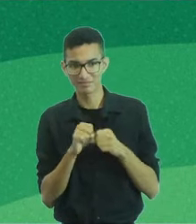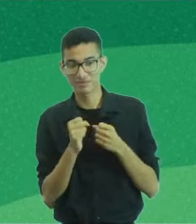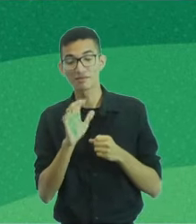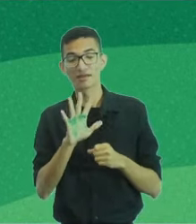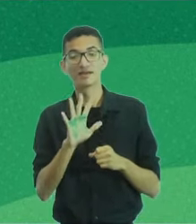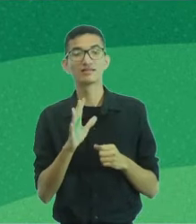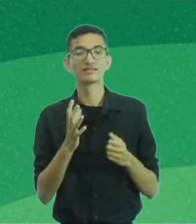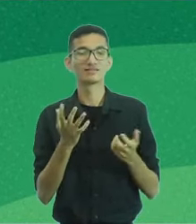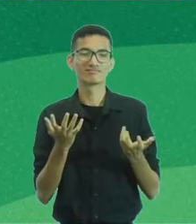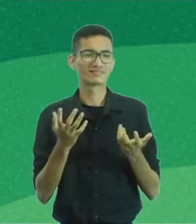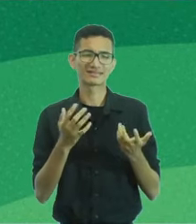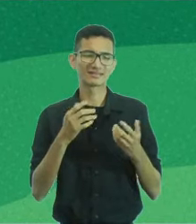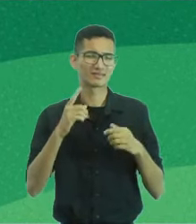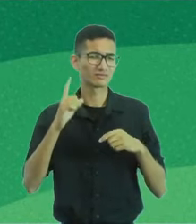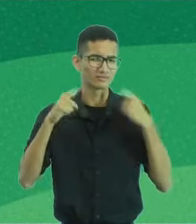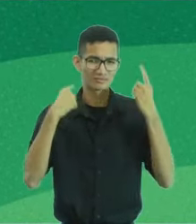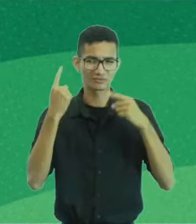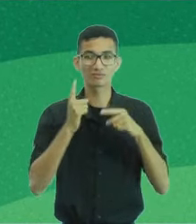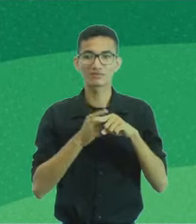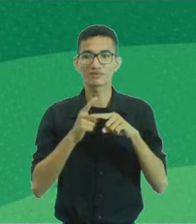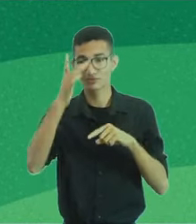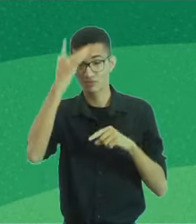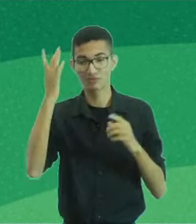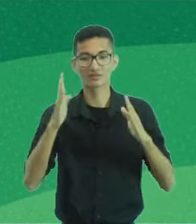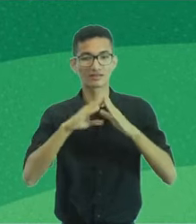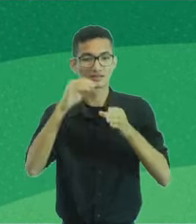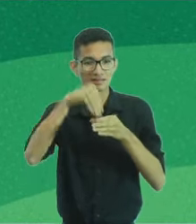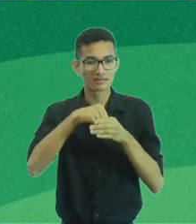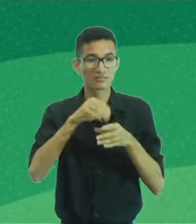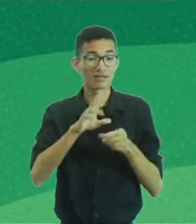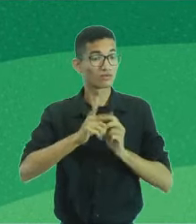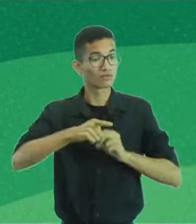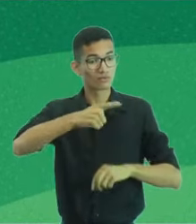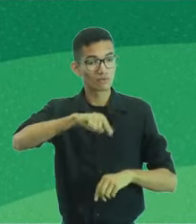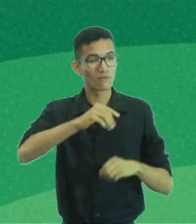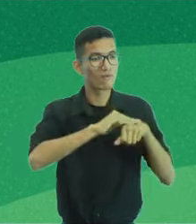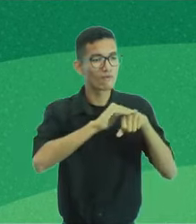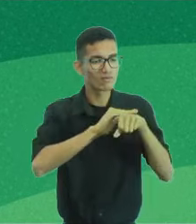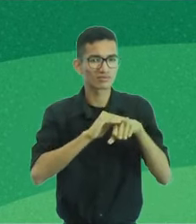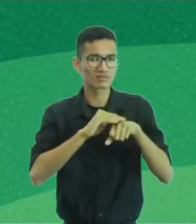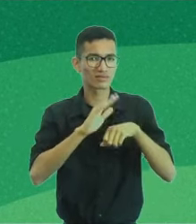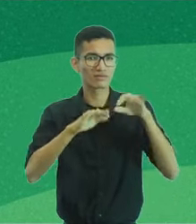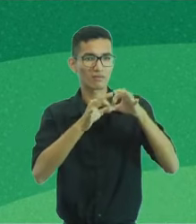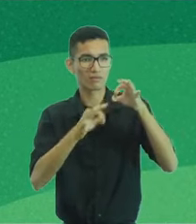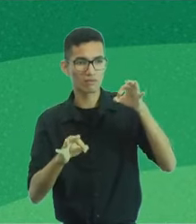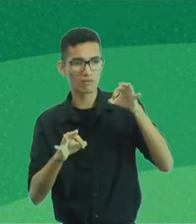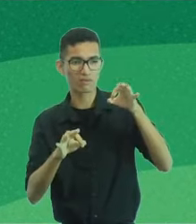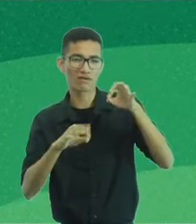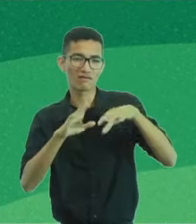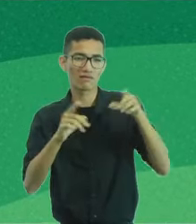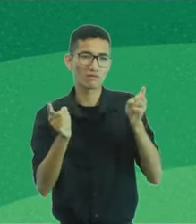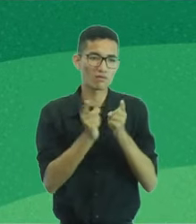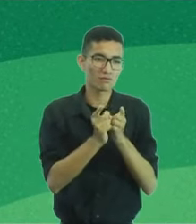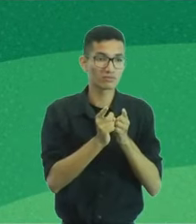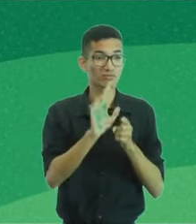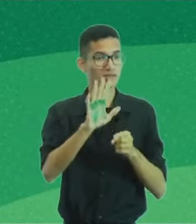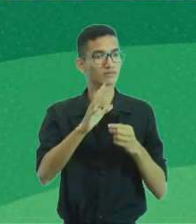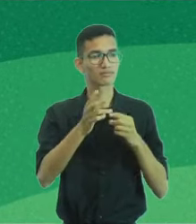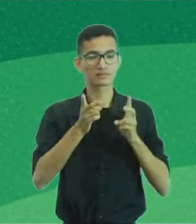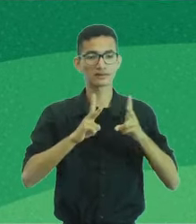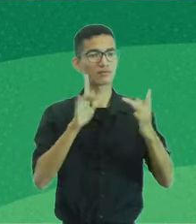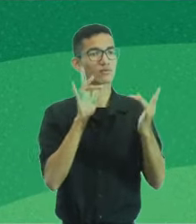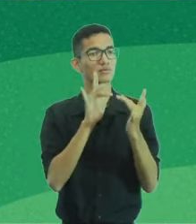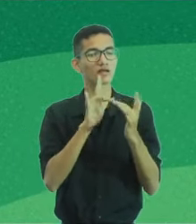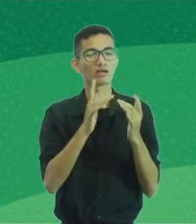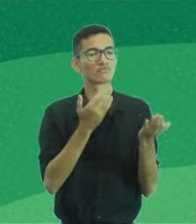é muito doido porque passou todo esse tempo a gente continua conversando às vezes um pouco mais às vezes um pouco menos mas a gente sempre